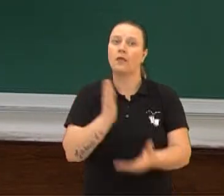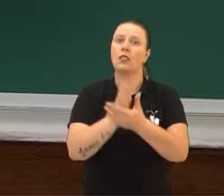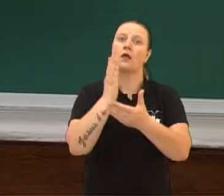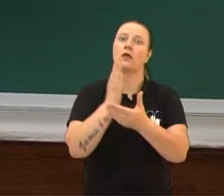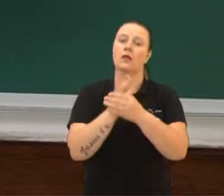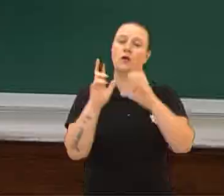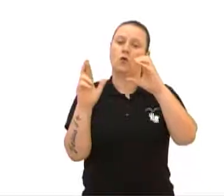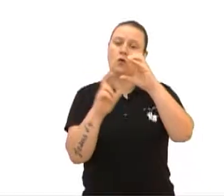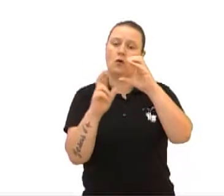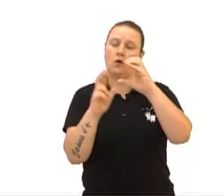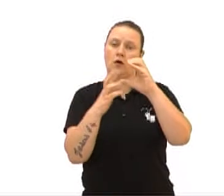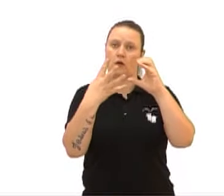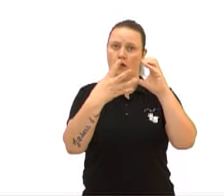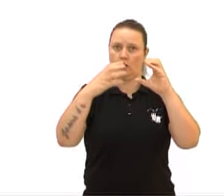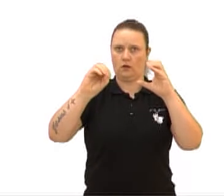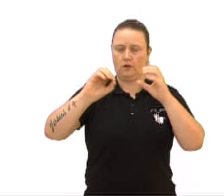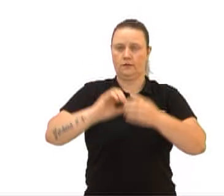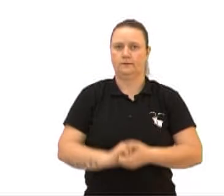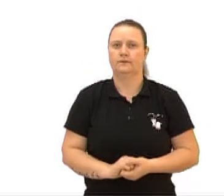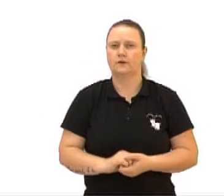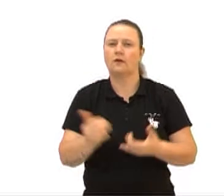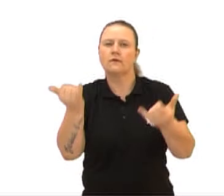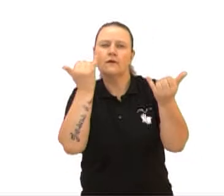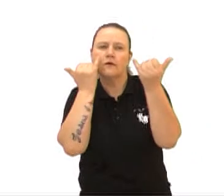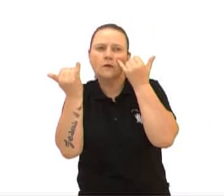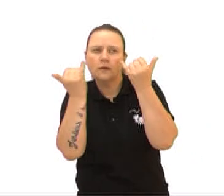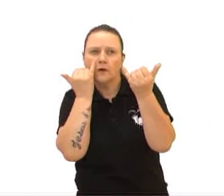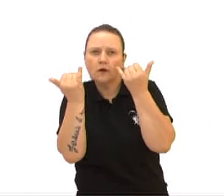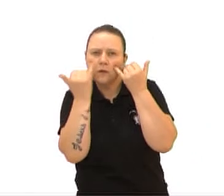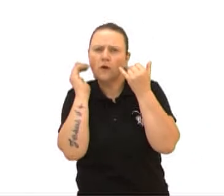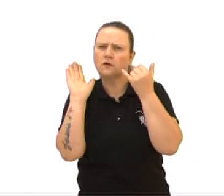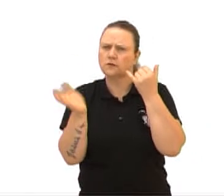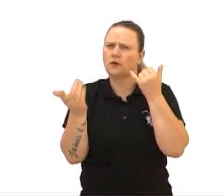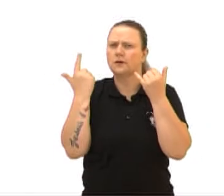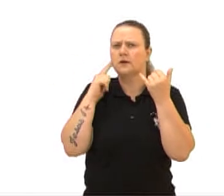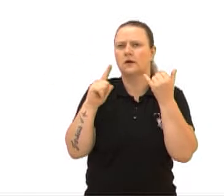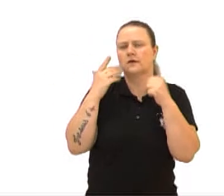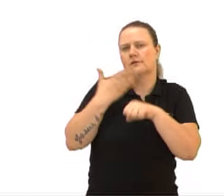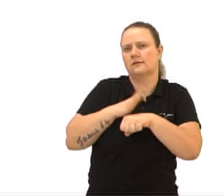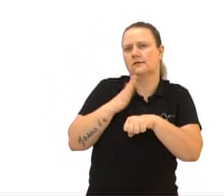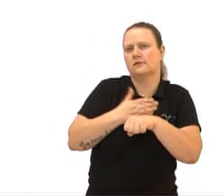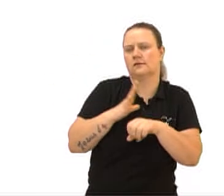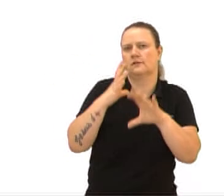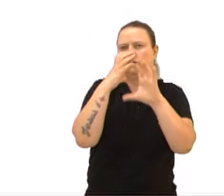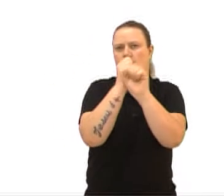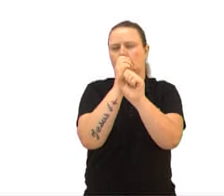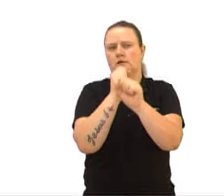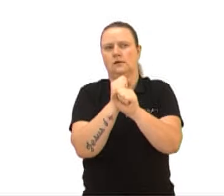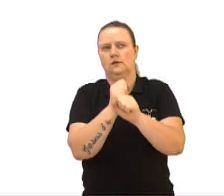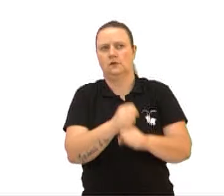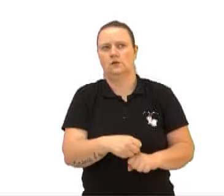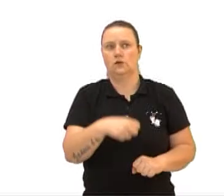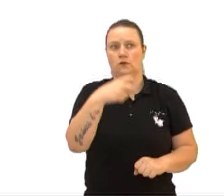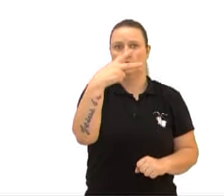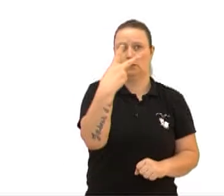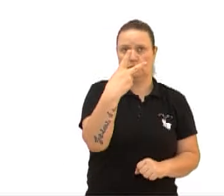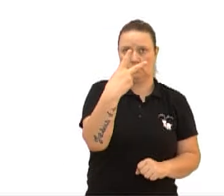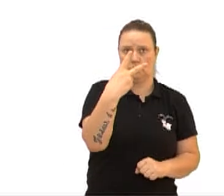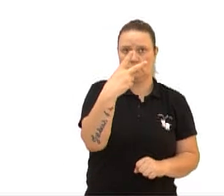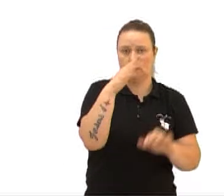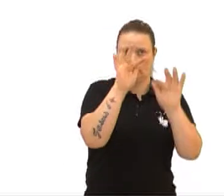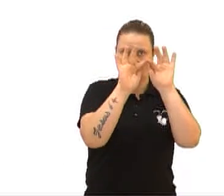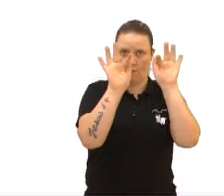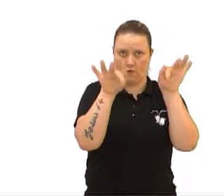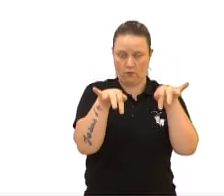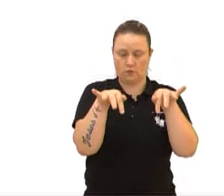é 40. E com essas informações, ó, eu já consigo fazer esse cálculo. Então, o 2 da minha fórmula, o